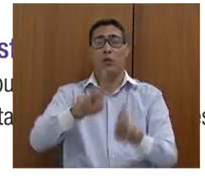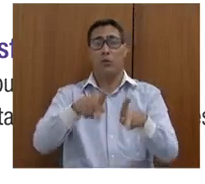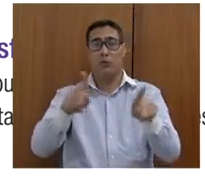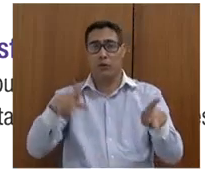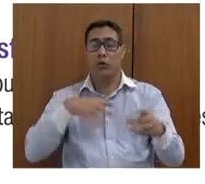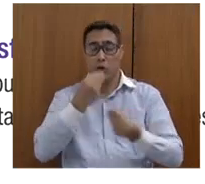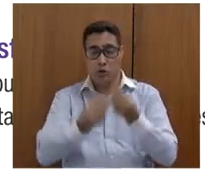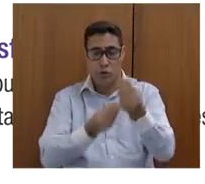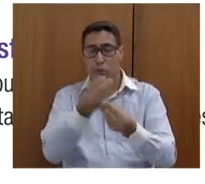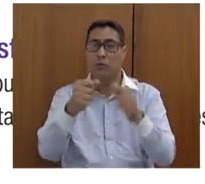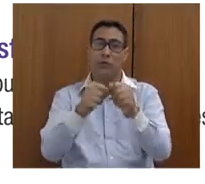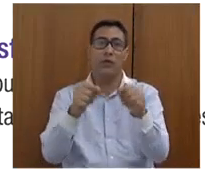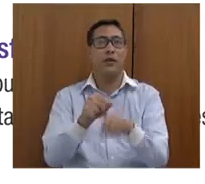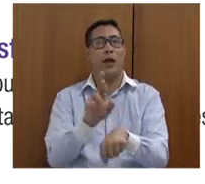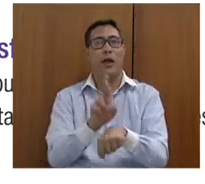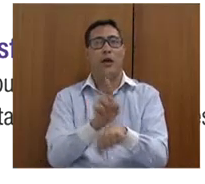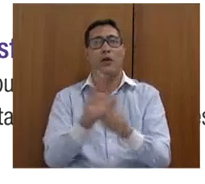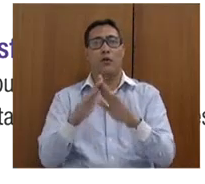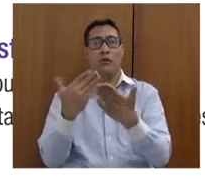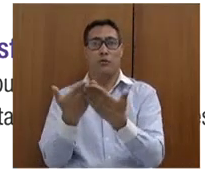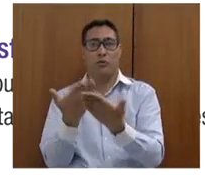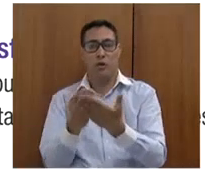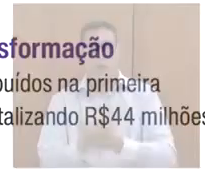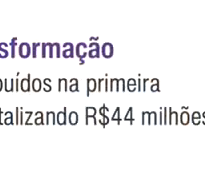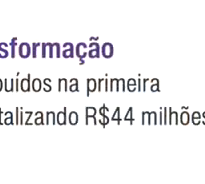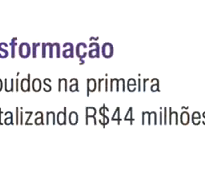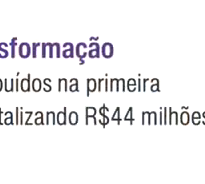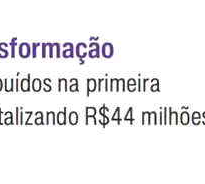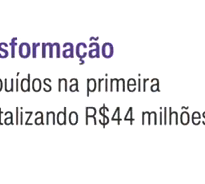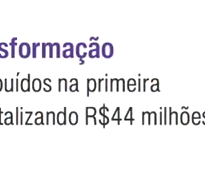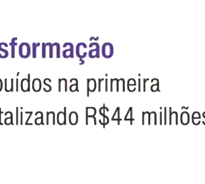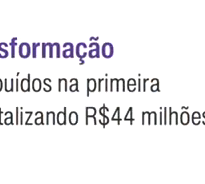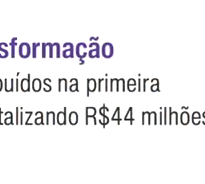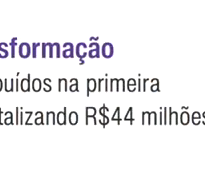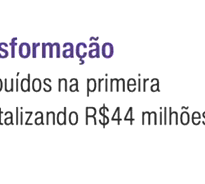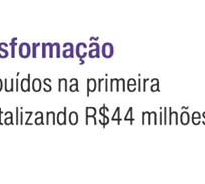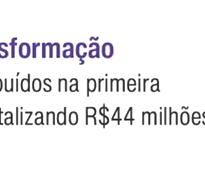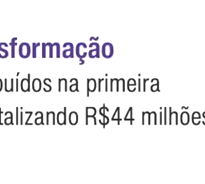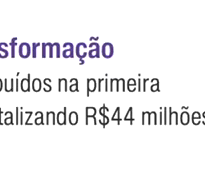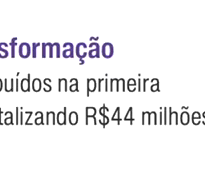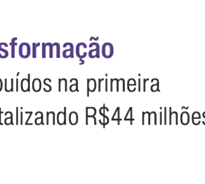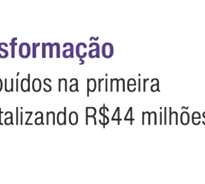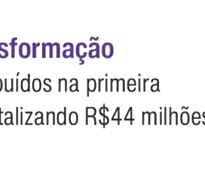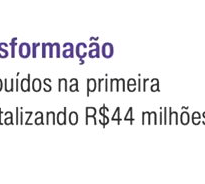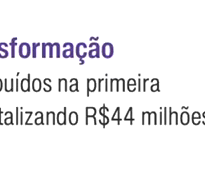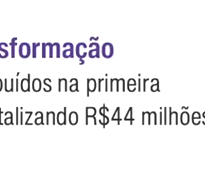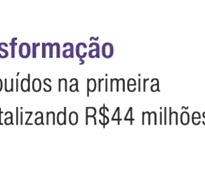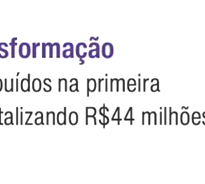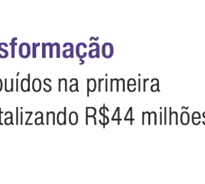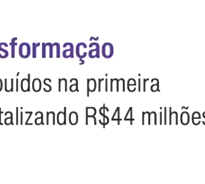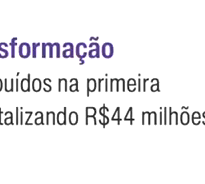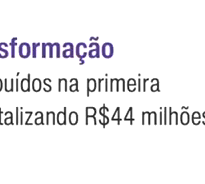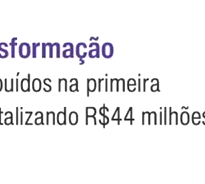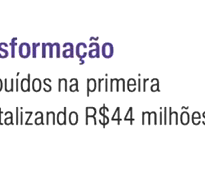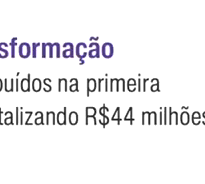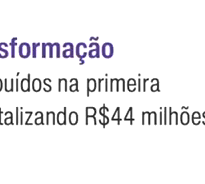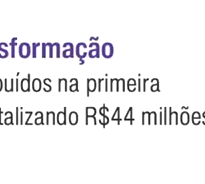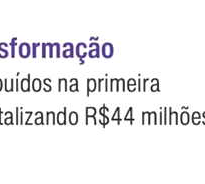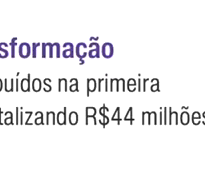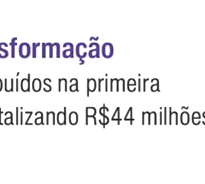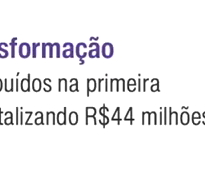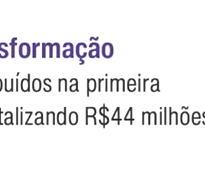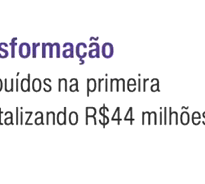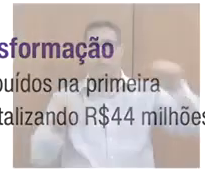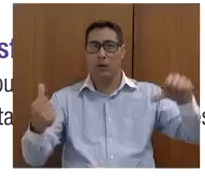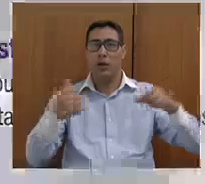escolar disponibilizamos o prêmio escola transformação que permite nossas escolas façam ações